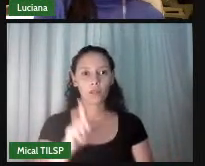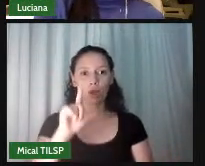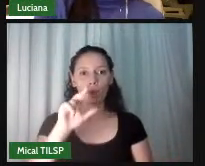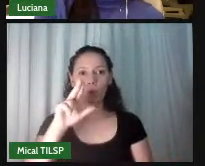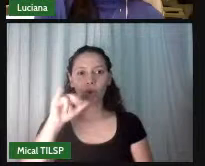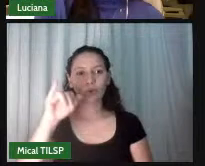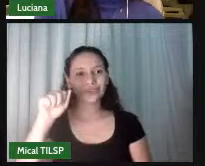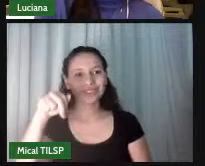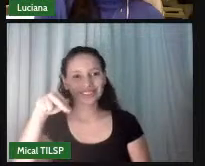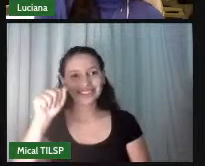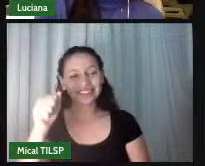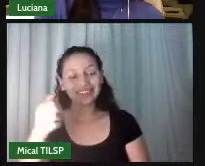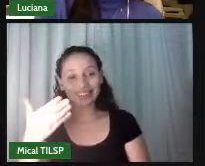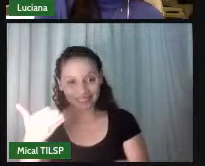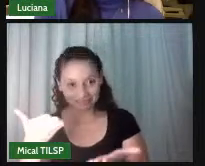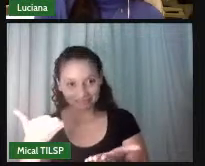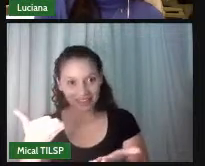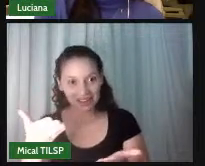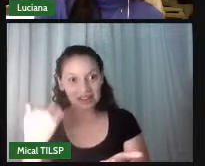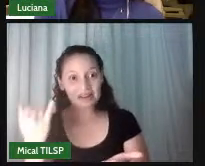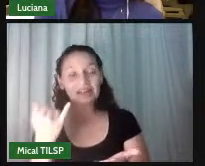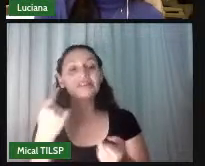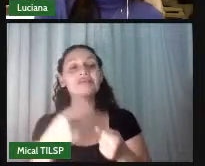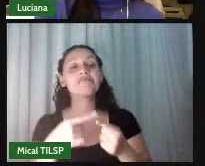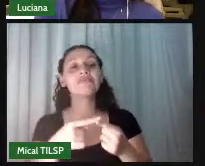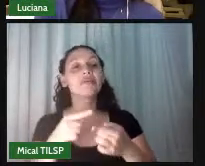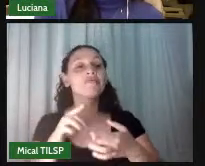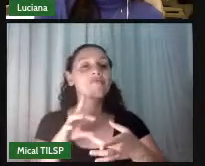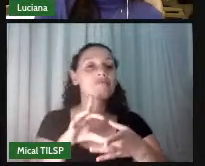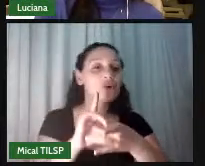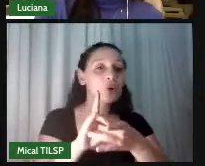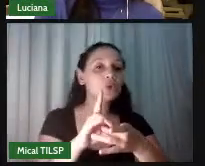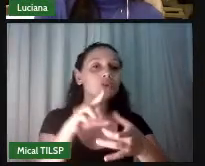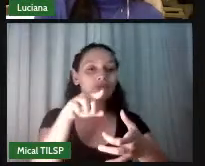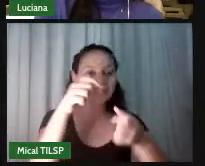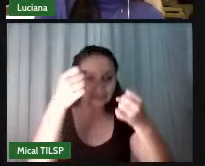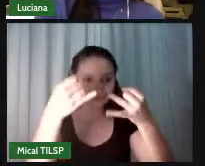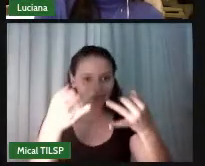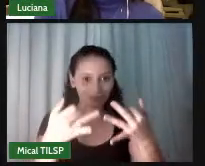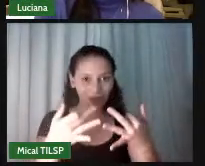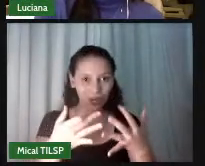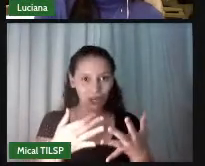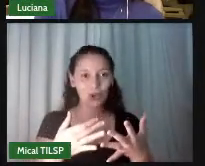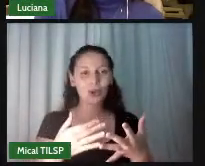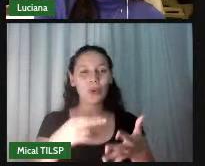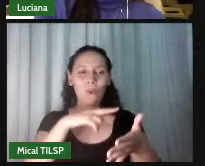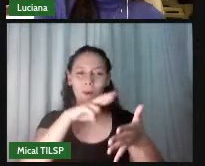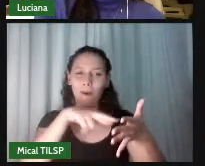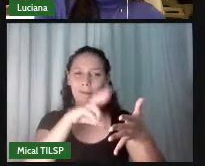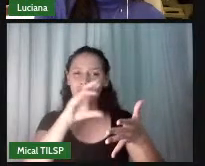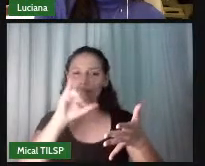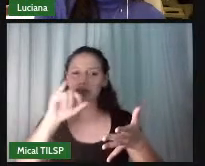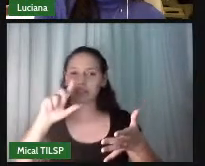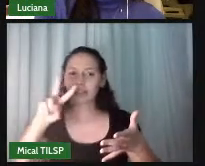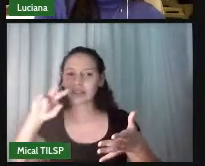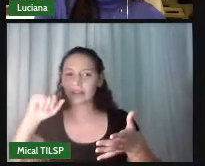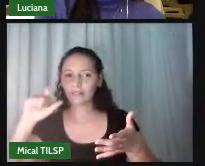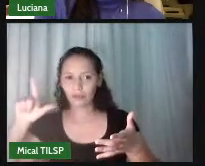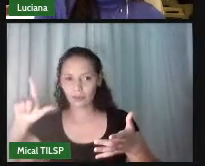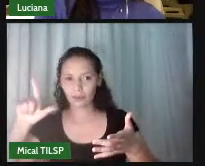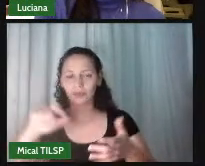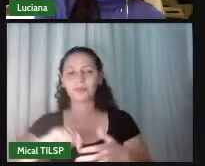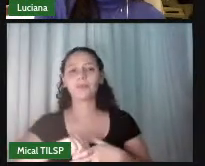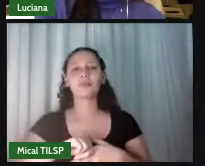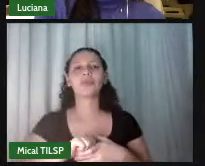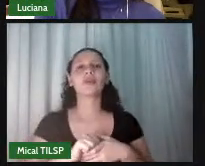aí, porque é bem relacionado ao que você comentou aí, né? A questão da perícia civil e tudo, é quando o perito, tá? Ele